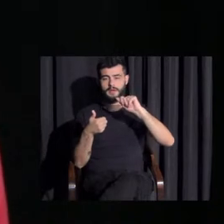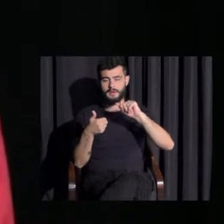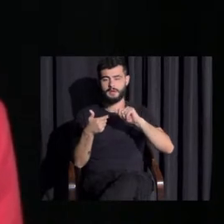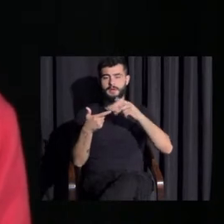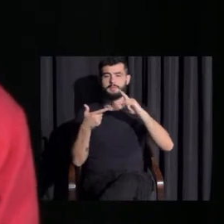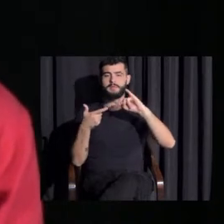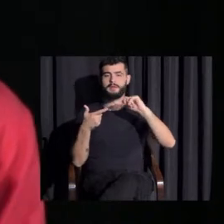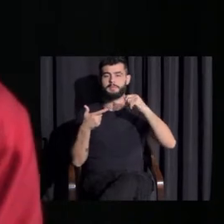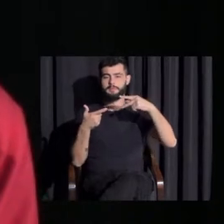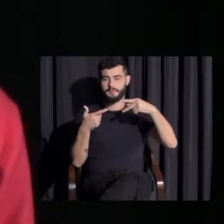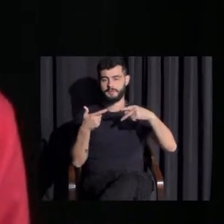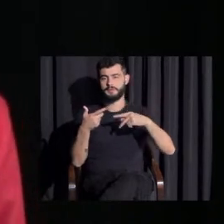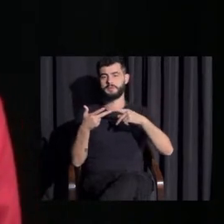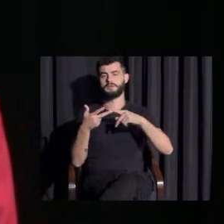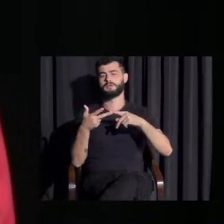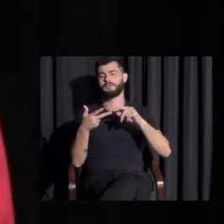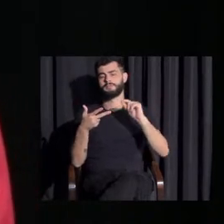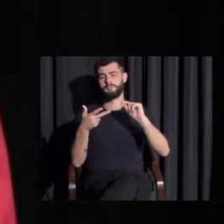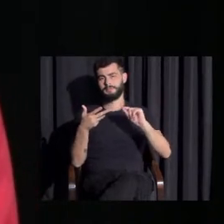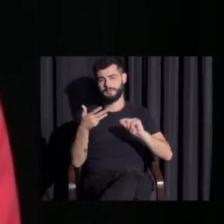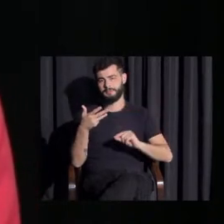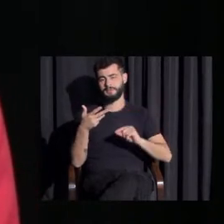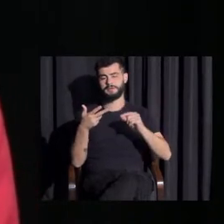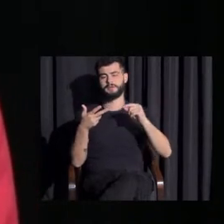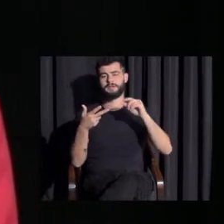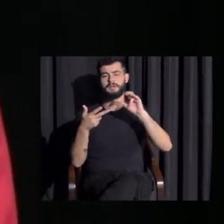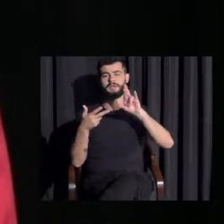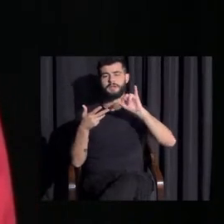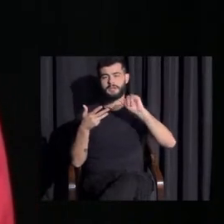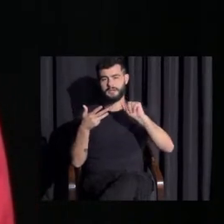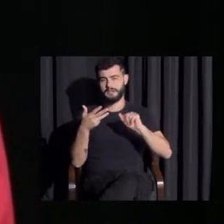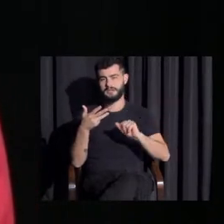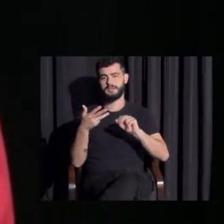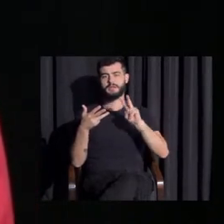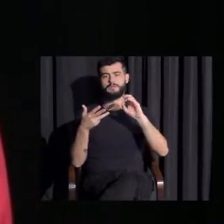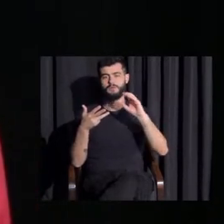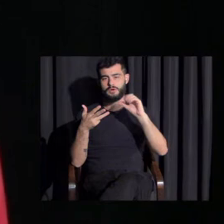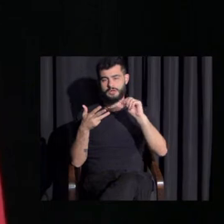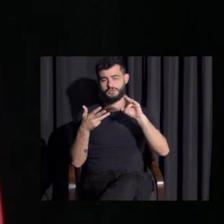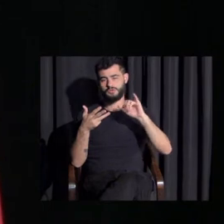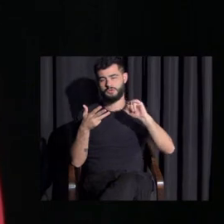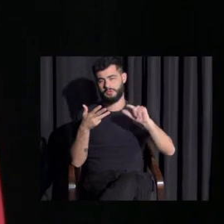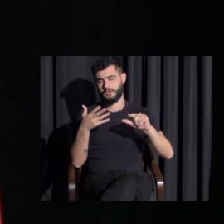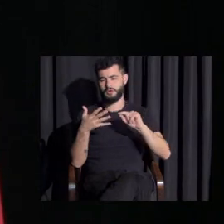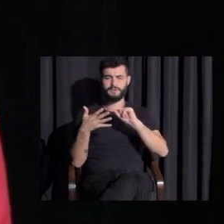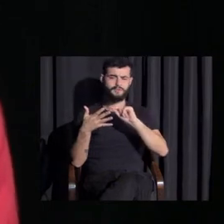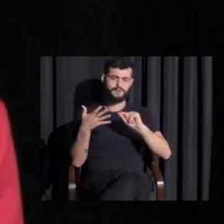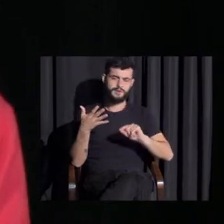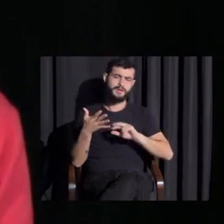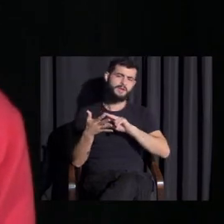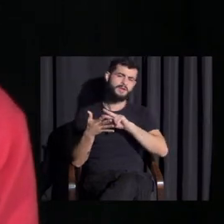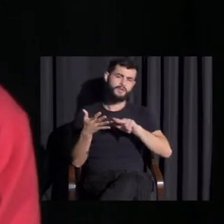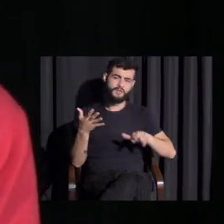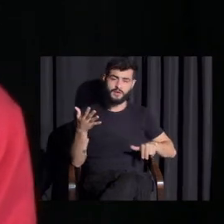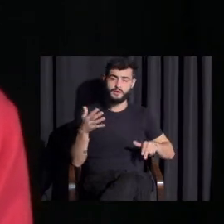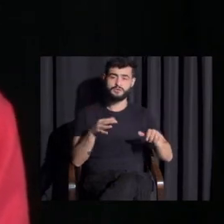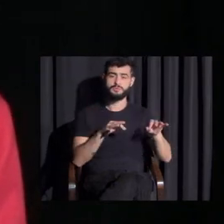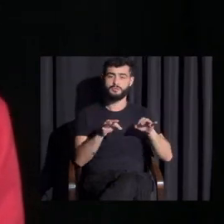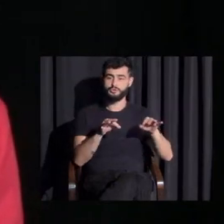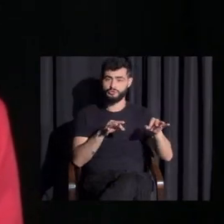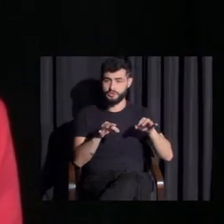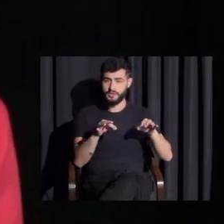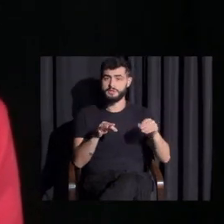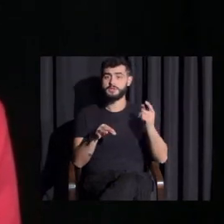que atuam no CRIA e no PJMC. A gente consegue chegar em lugares que a política pública muitas vezes não